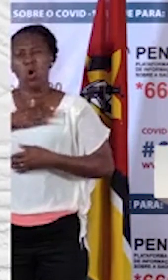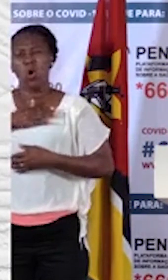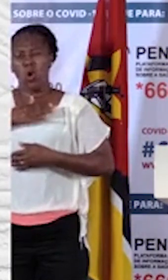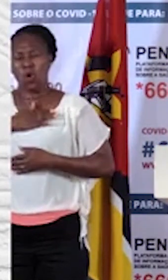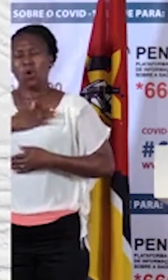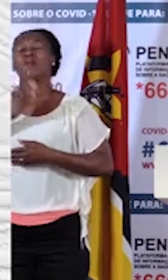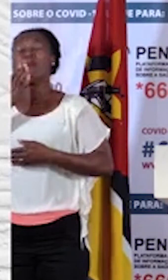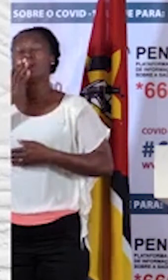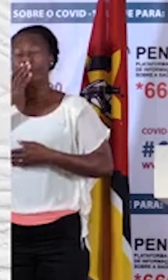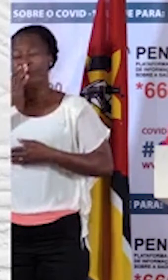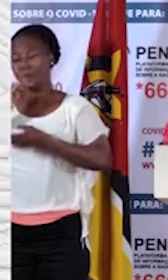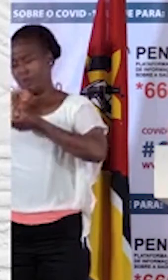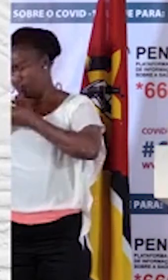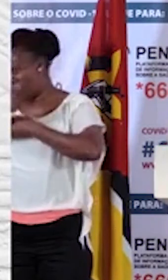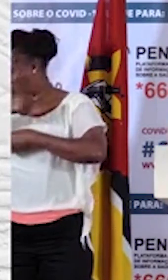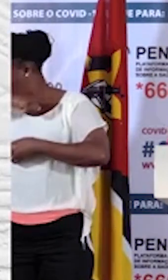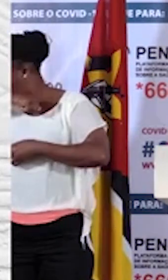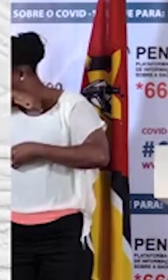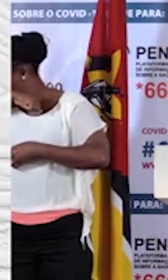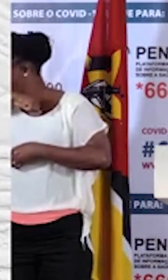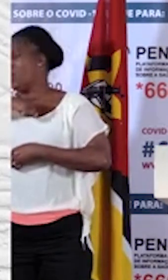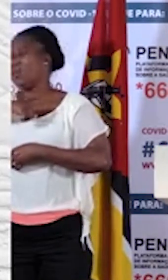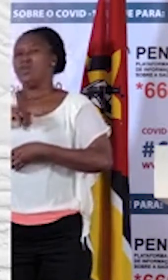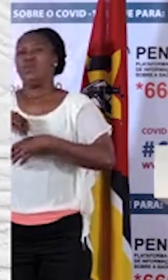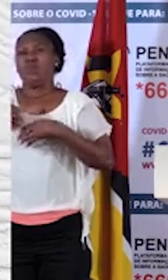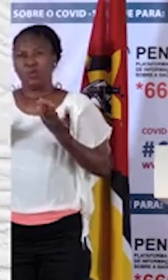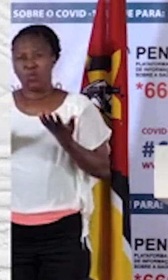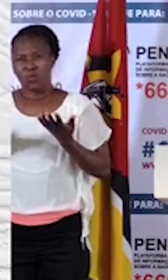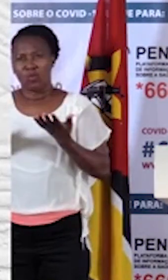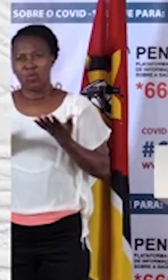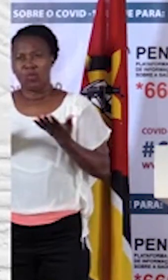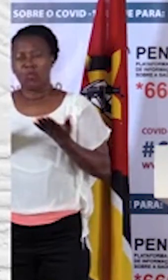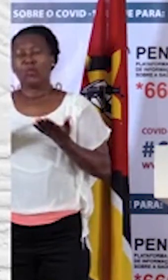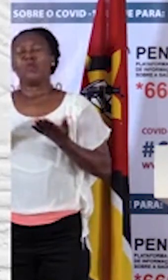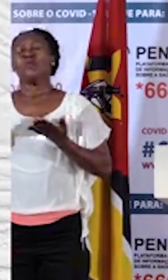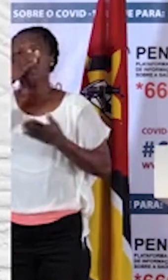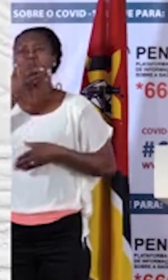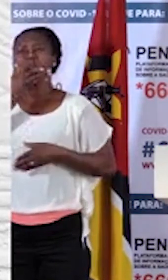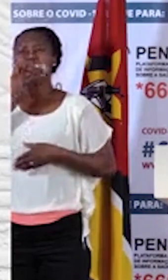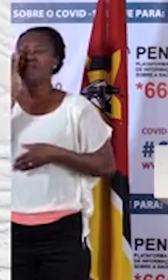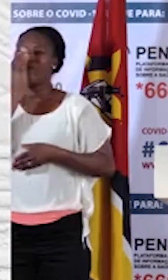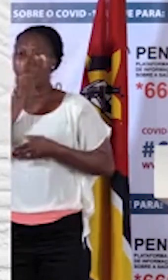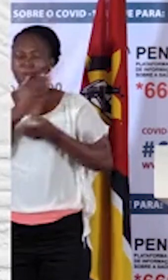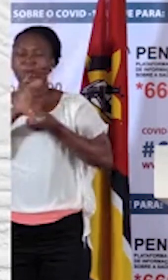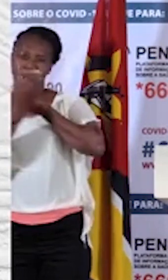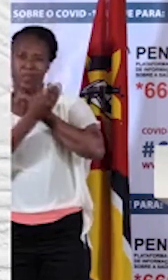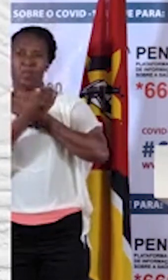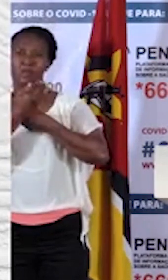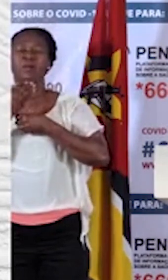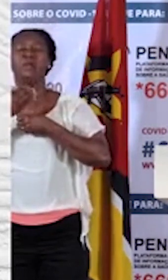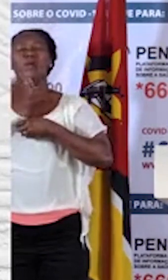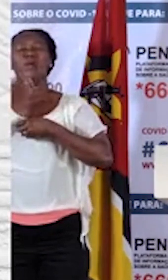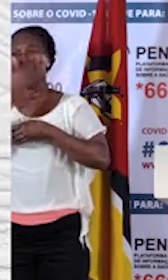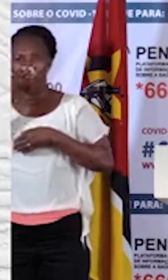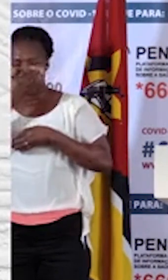a boca com o braço em forma de V, ou cobrir a boca e nariz com lenço de papel